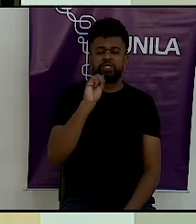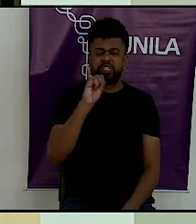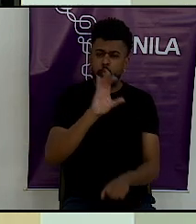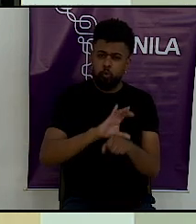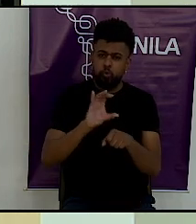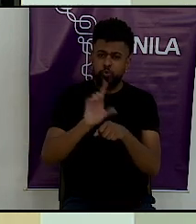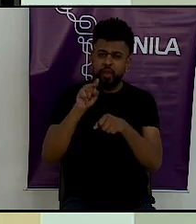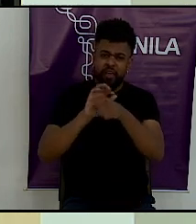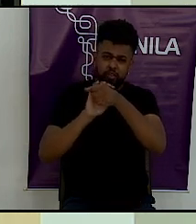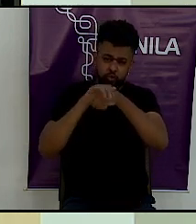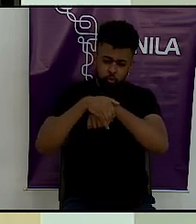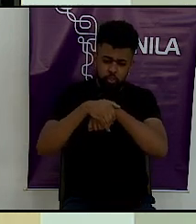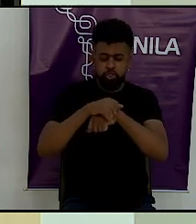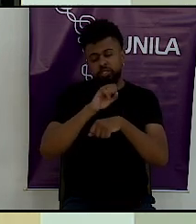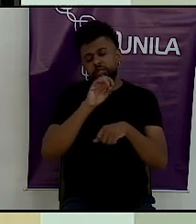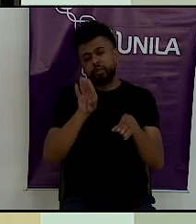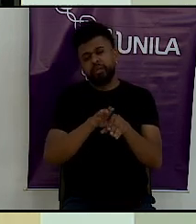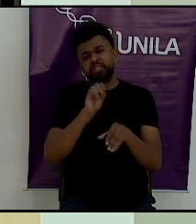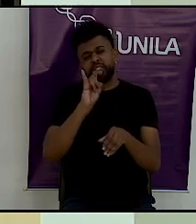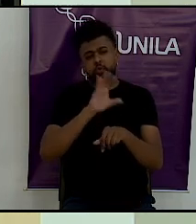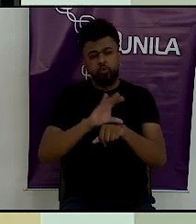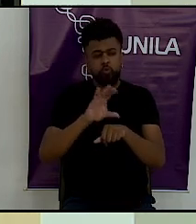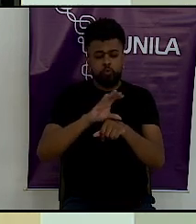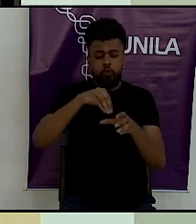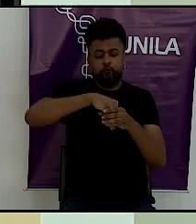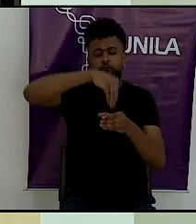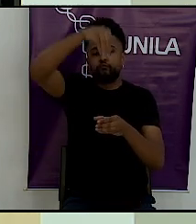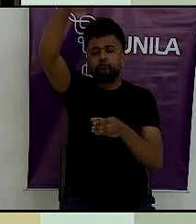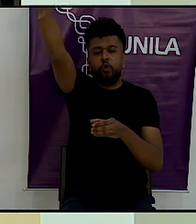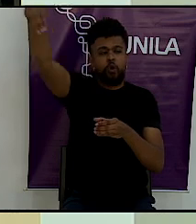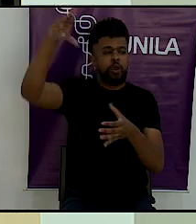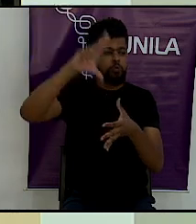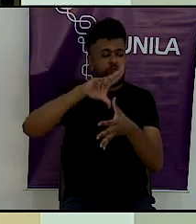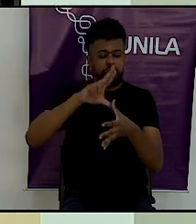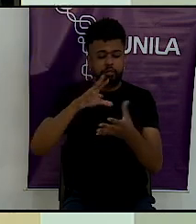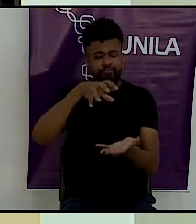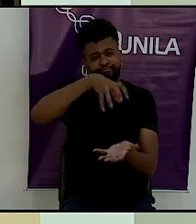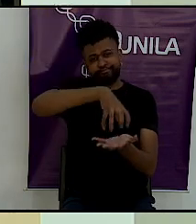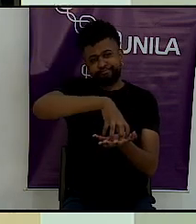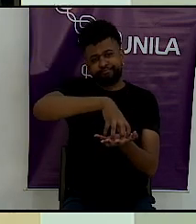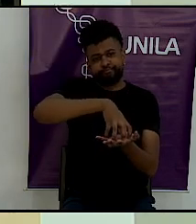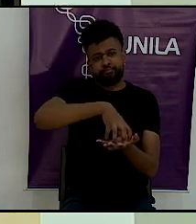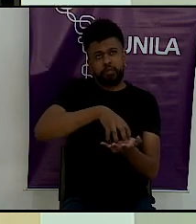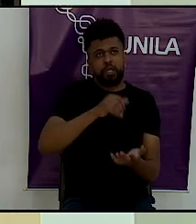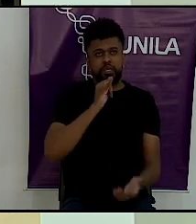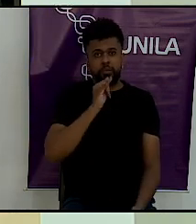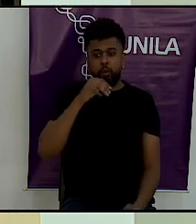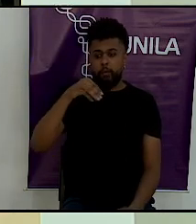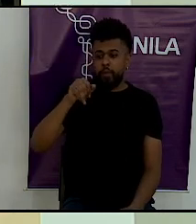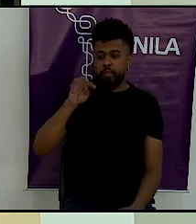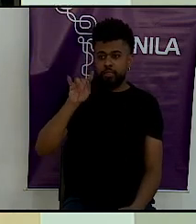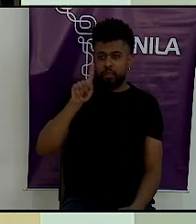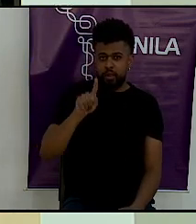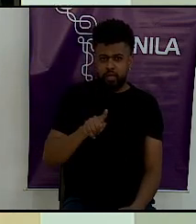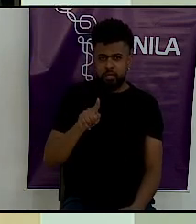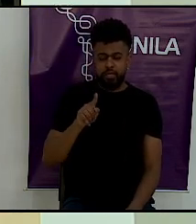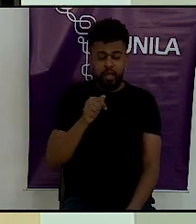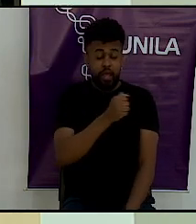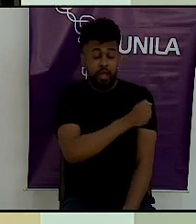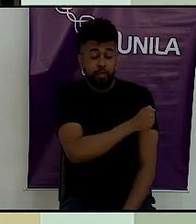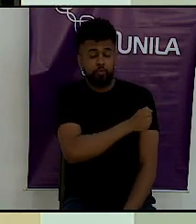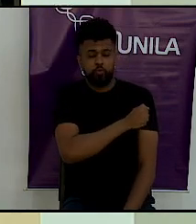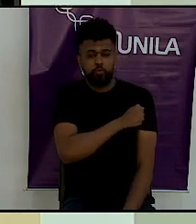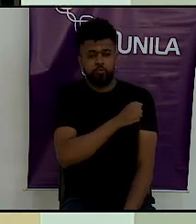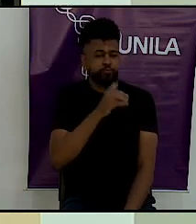for noturno e se o curso for fora da sede da unidade. Então, a matriz do aluno equivalente da graduação, sei